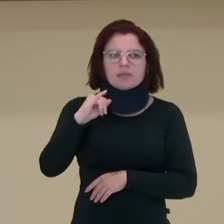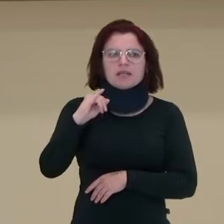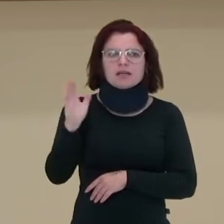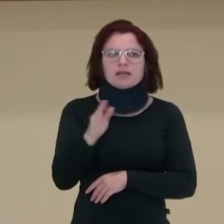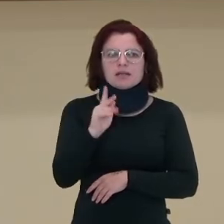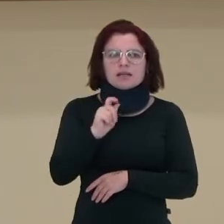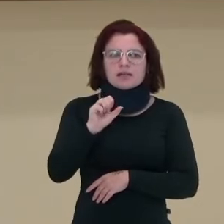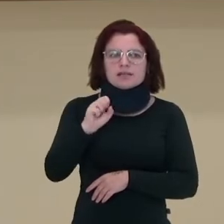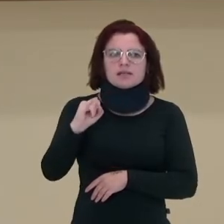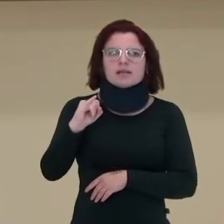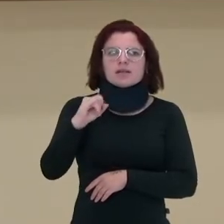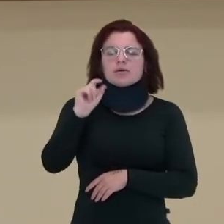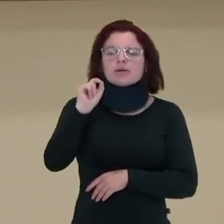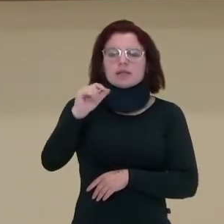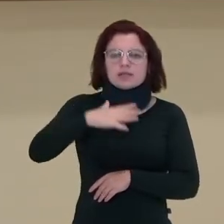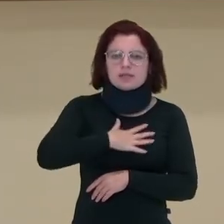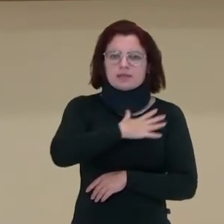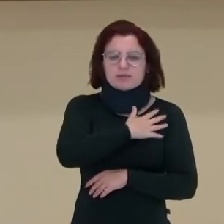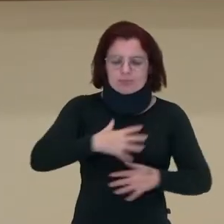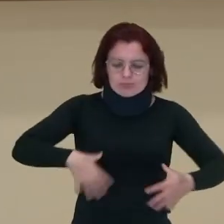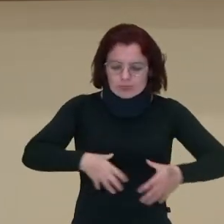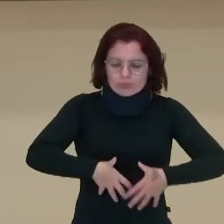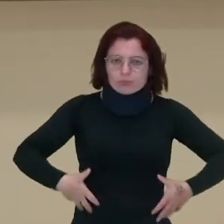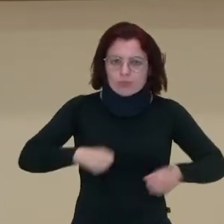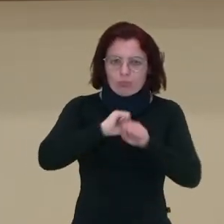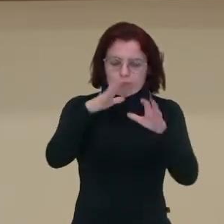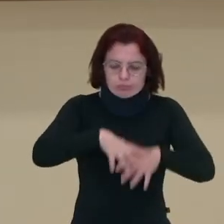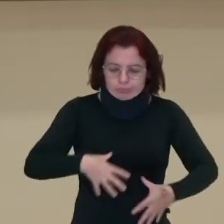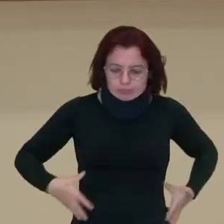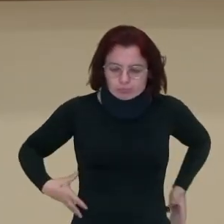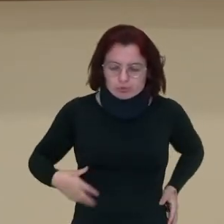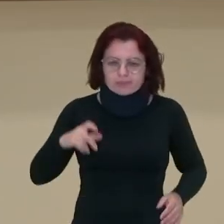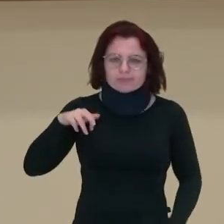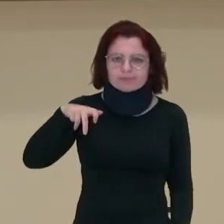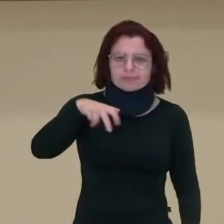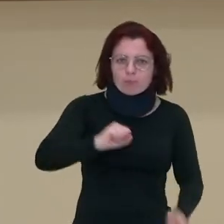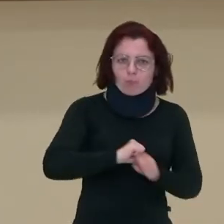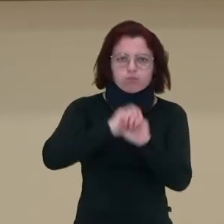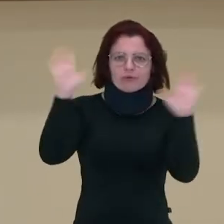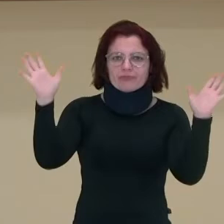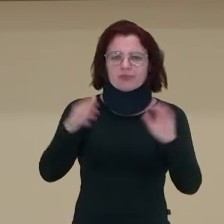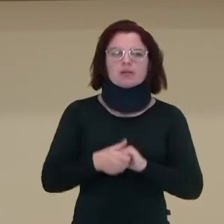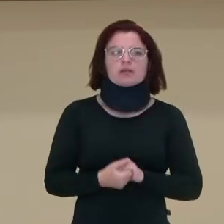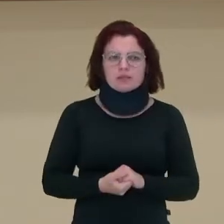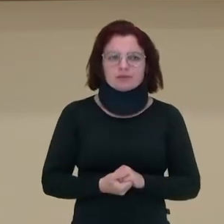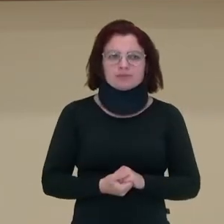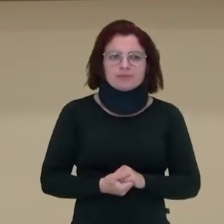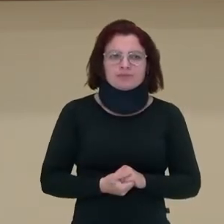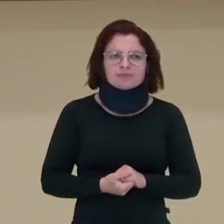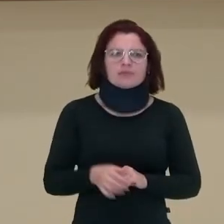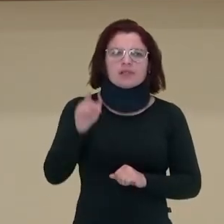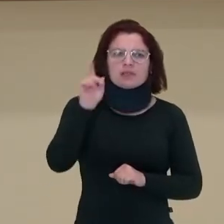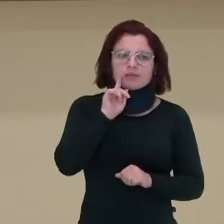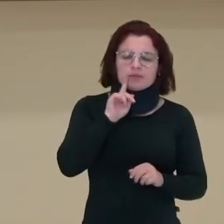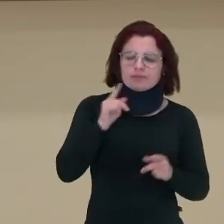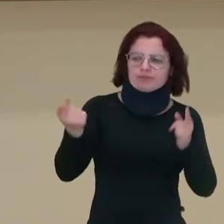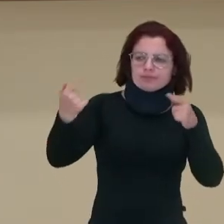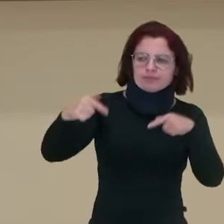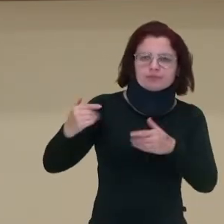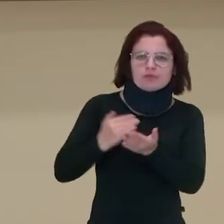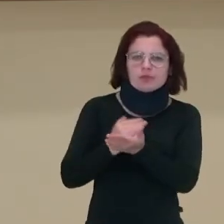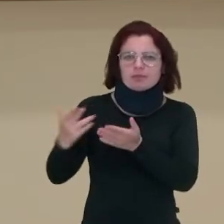suicidas. Esse ataque a Pearl Harbor vai fazer com que os Estados Unidos reaja e vai declarar guerra ao